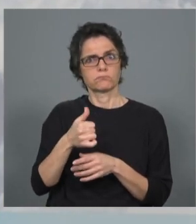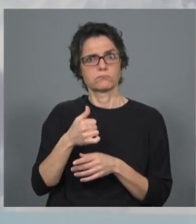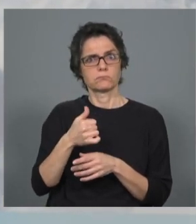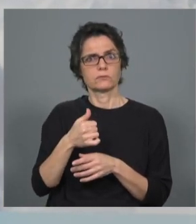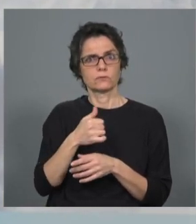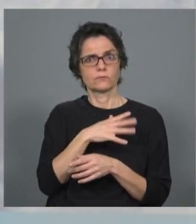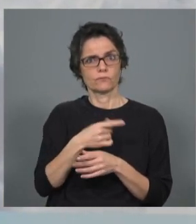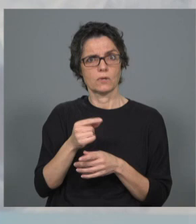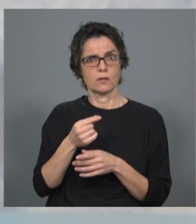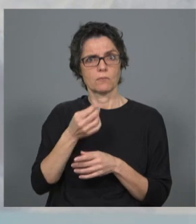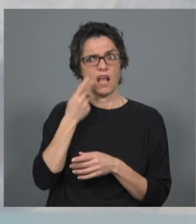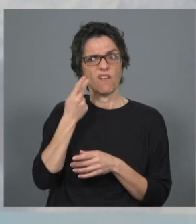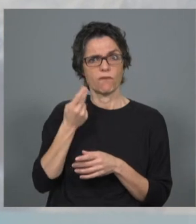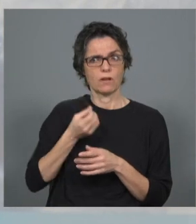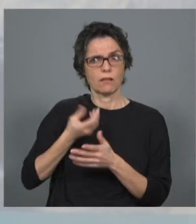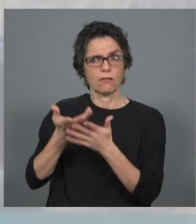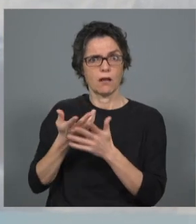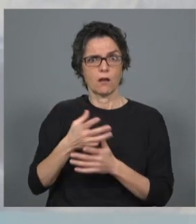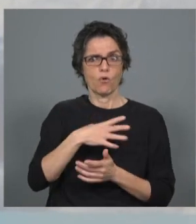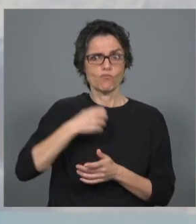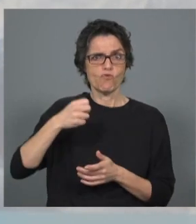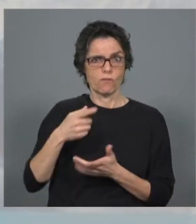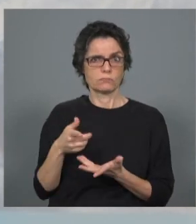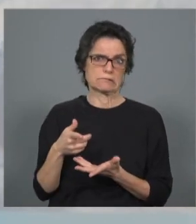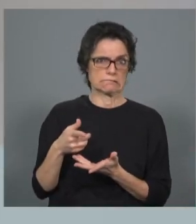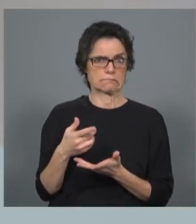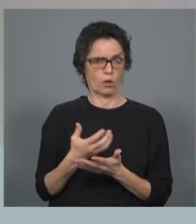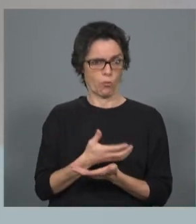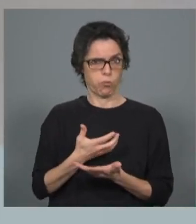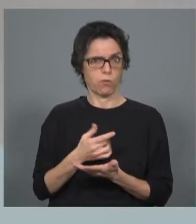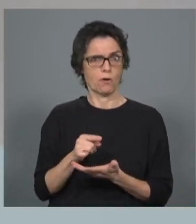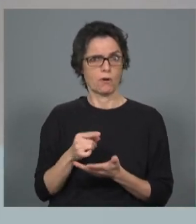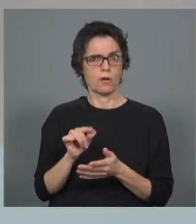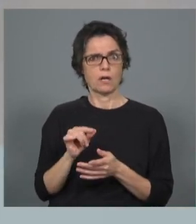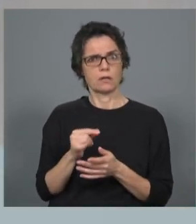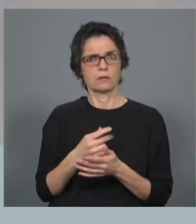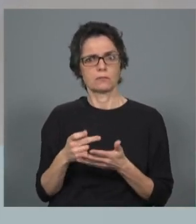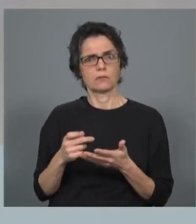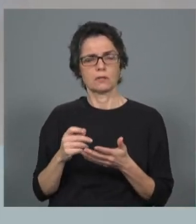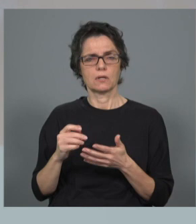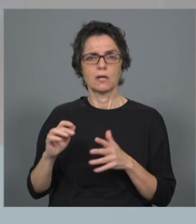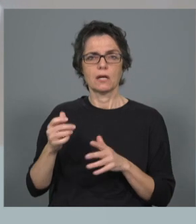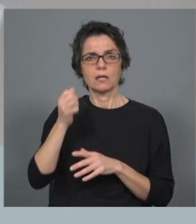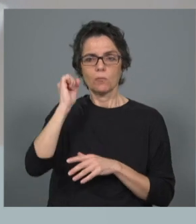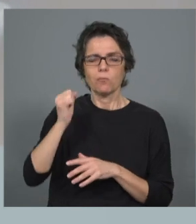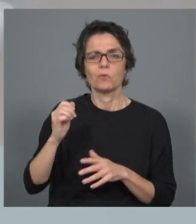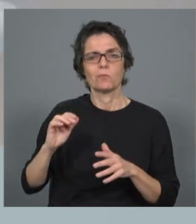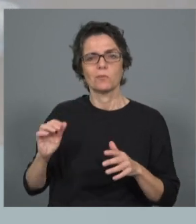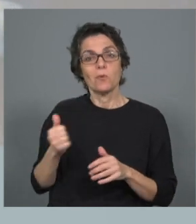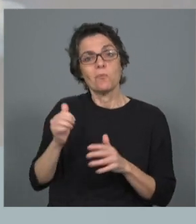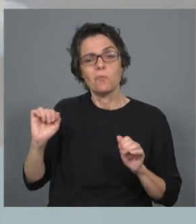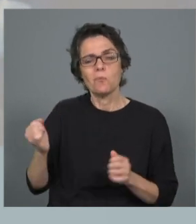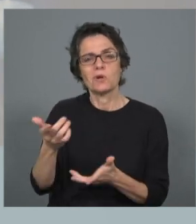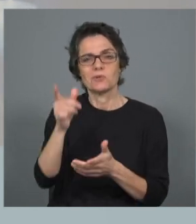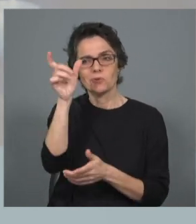até diria, dar a vida, tirar a vida, não é? Mas ao mesmo tempo também com imagens muito expressivas, como essa do Bom Pastor. Com a imagem do Bom Pastor, sim. Eu diria